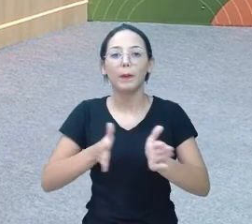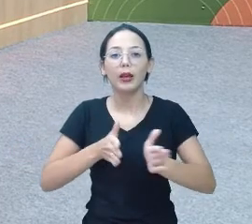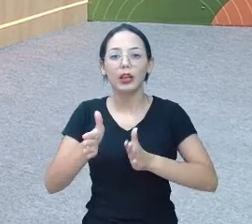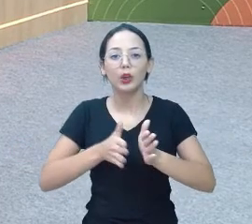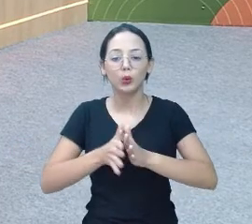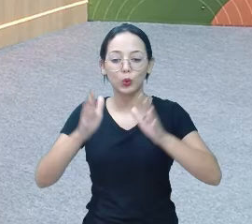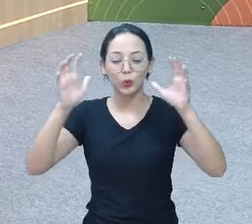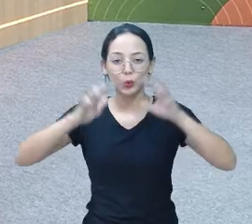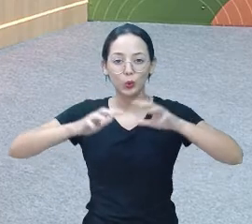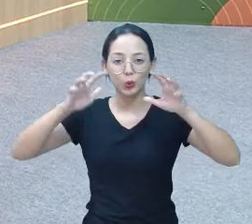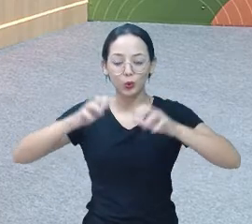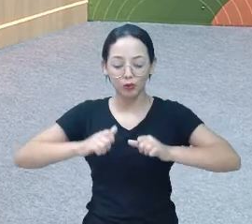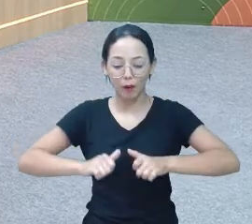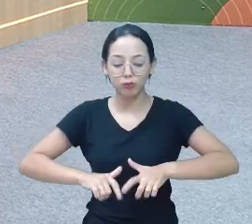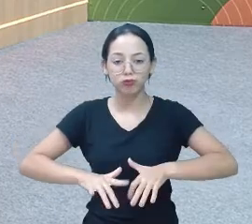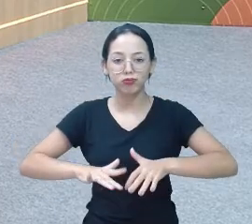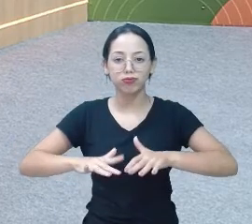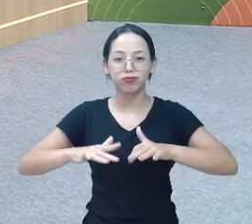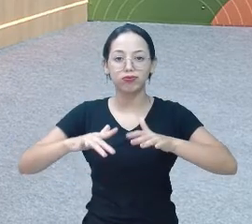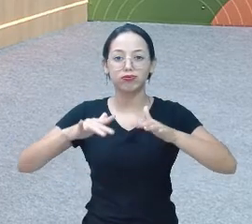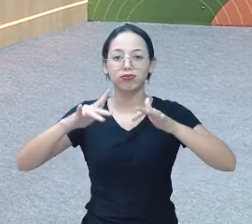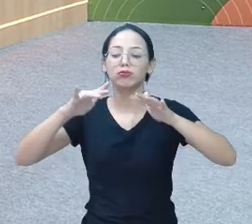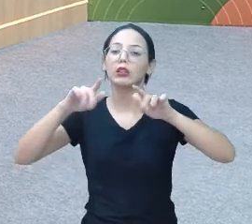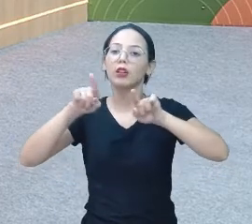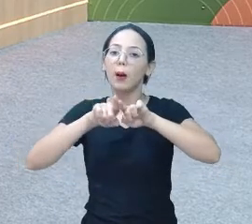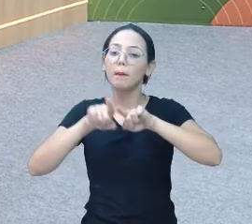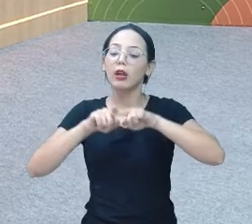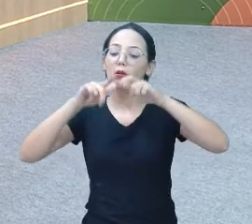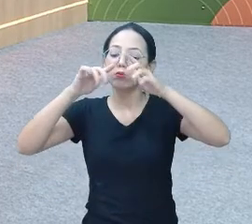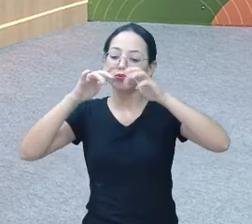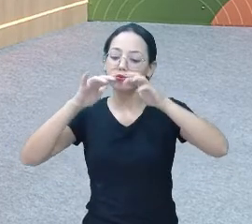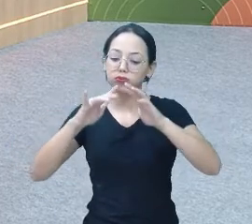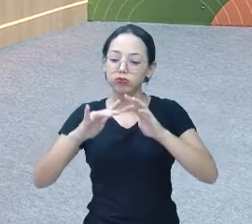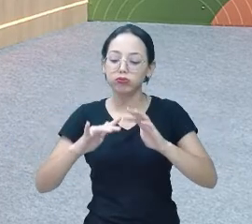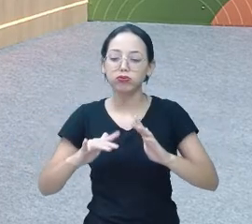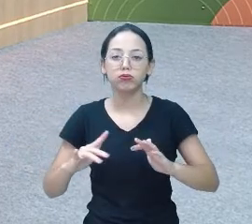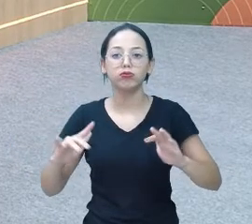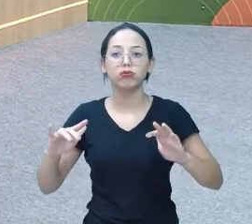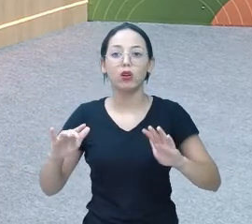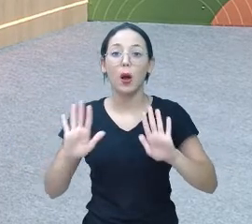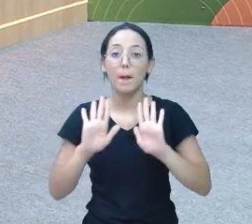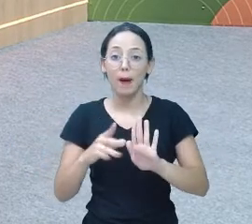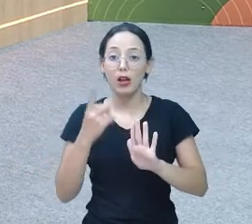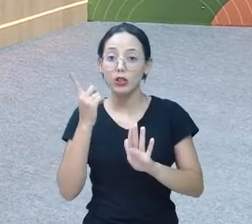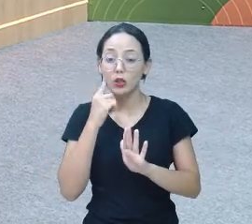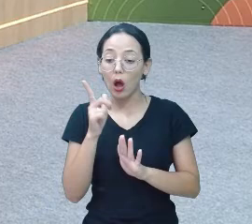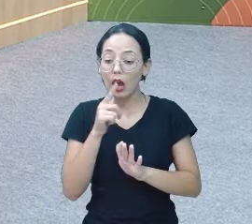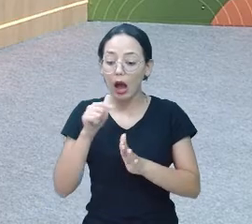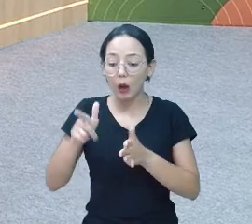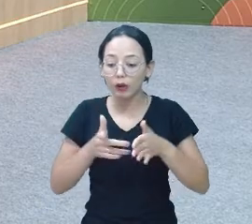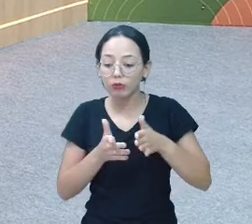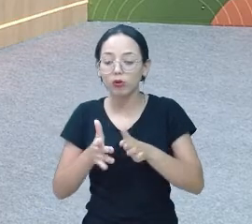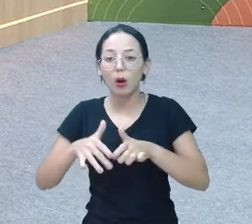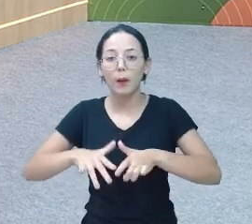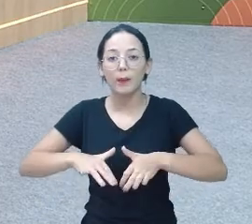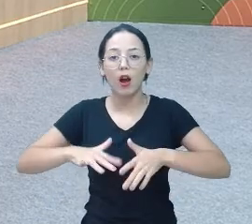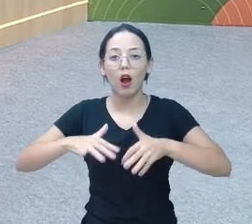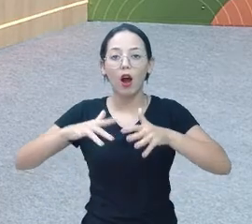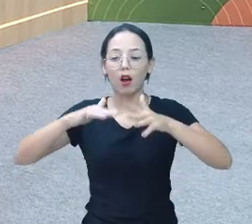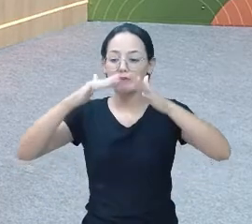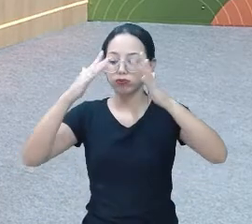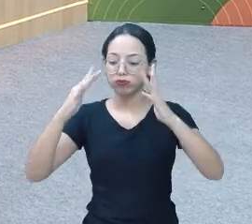cheia, períodos em que a água baixa, e quando esse rio enche, ou seja, as margens elas ficam